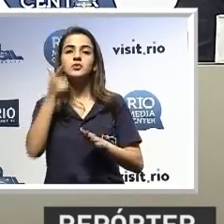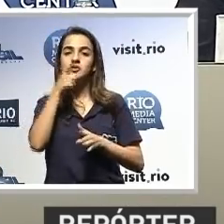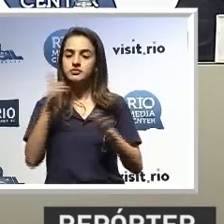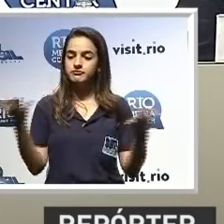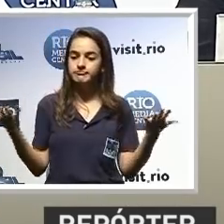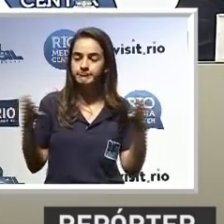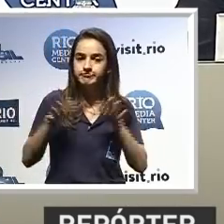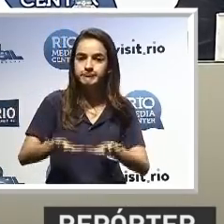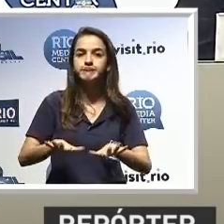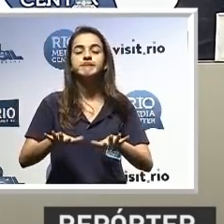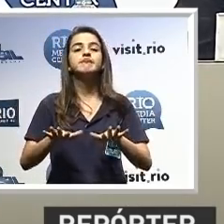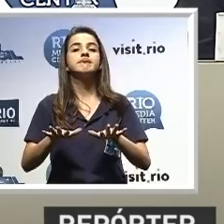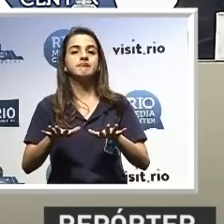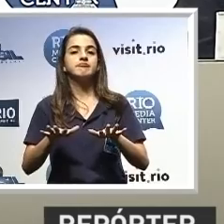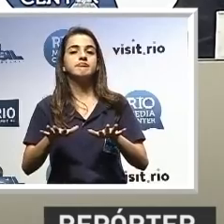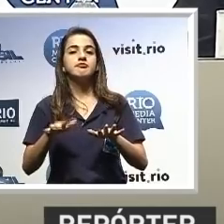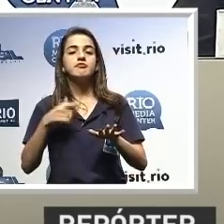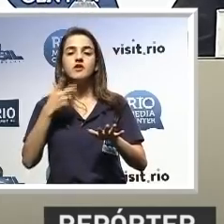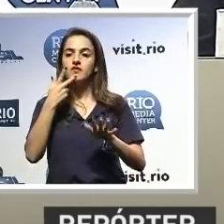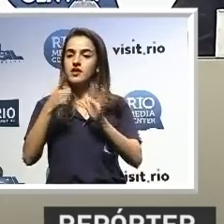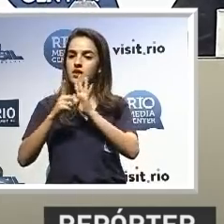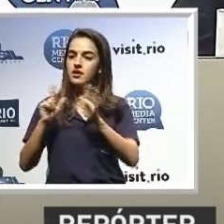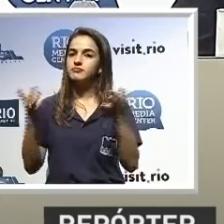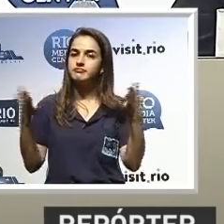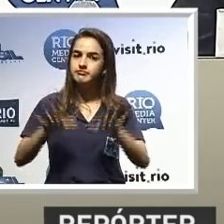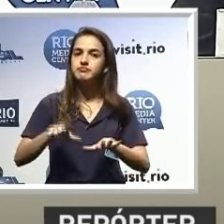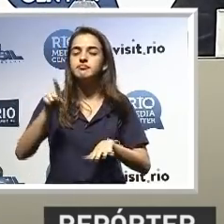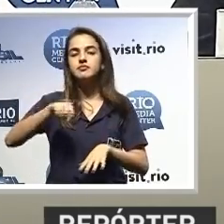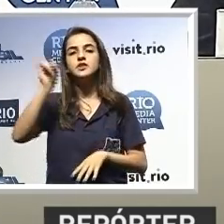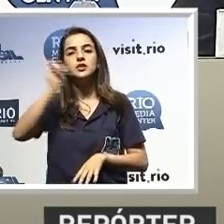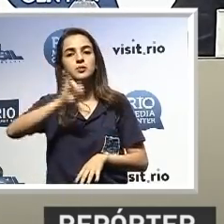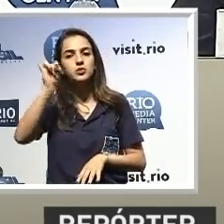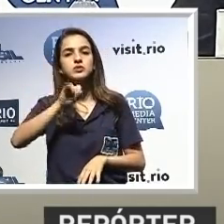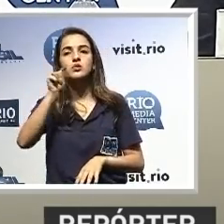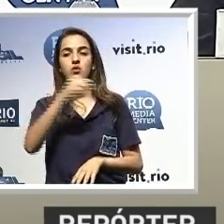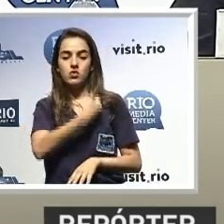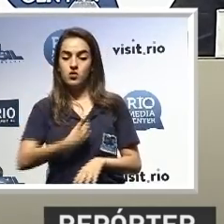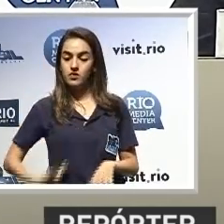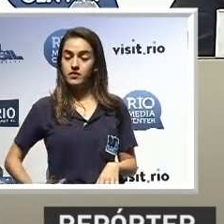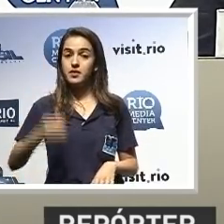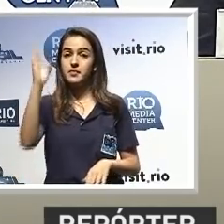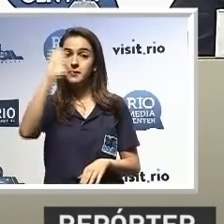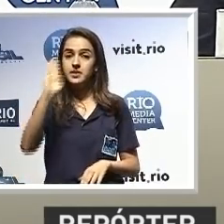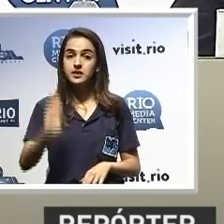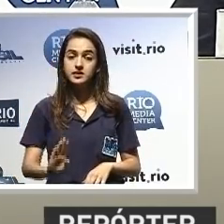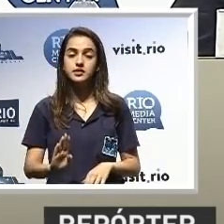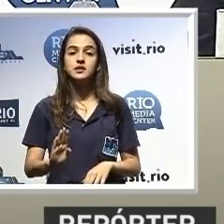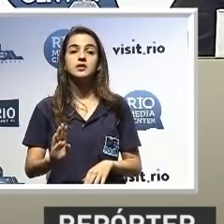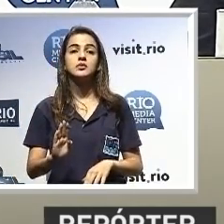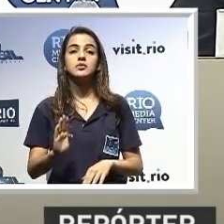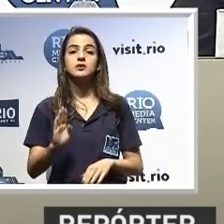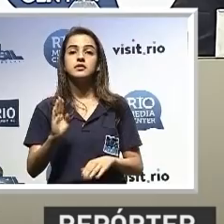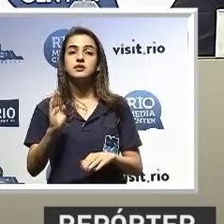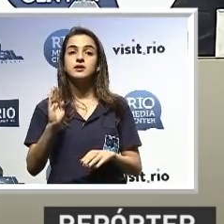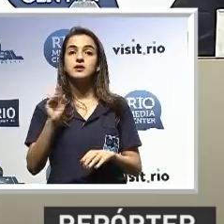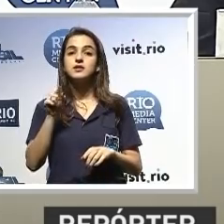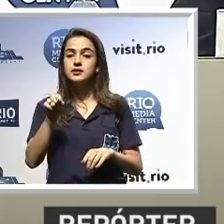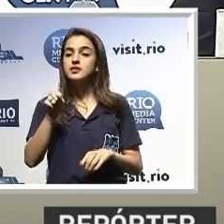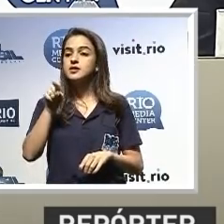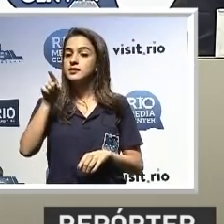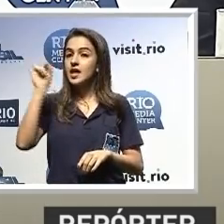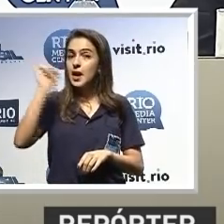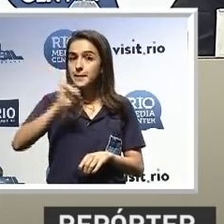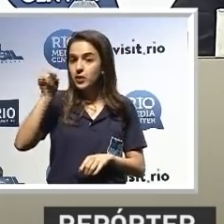eu já disse ao início. Portanto, o governo brasileiro dá tanta